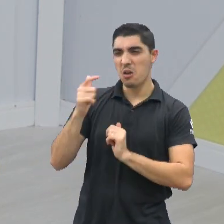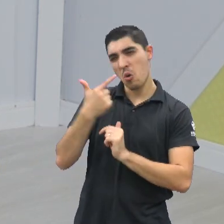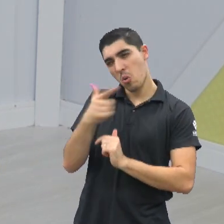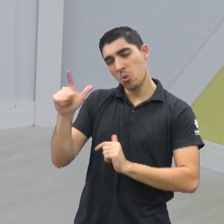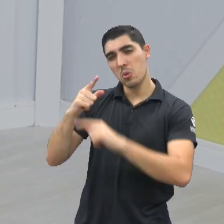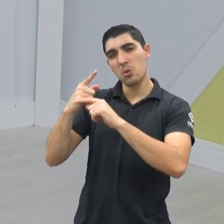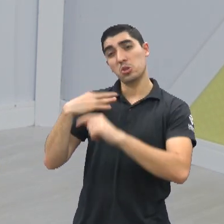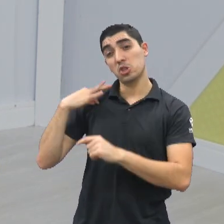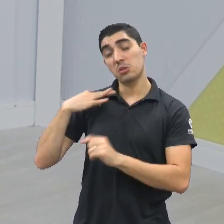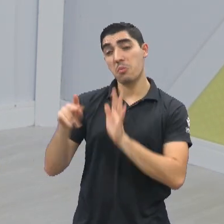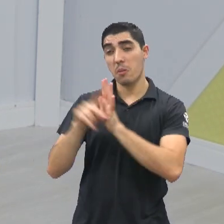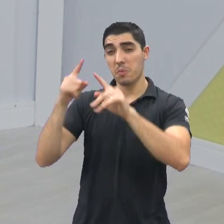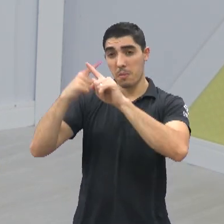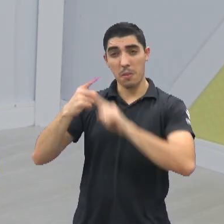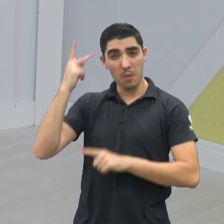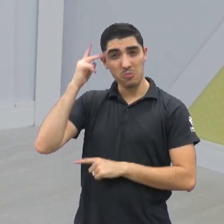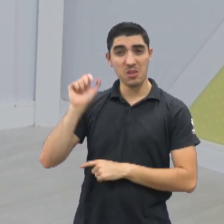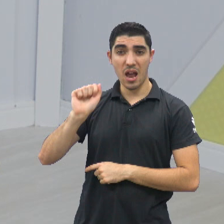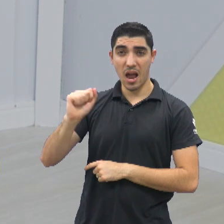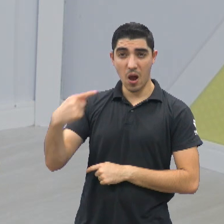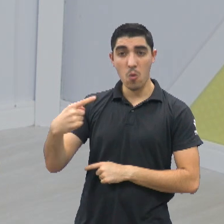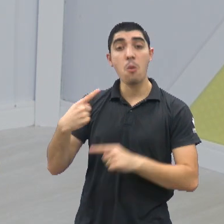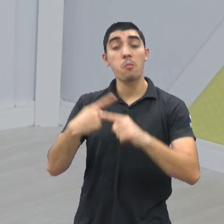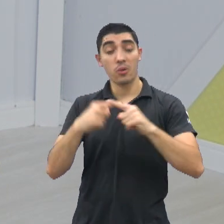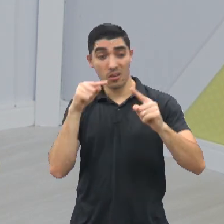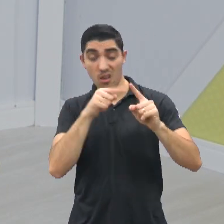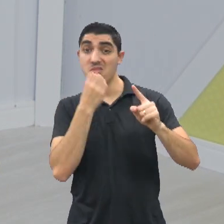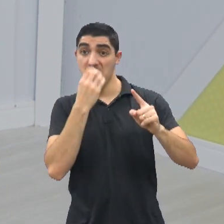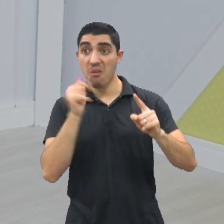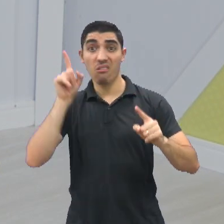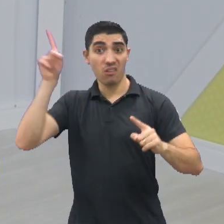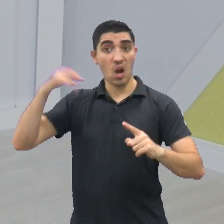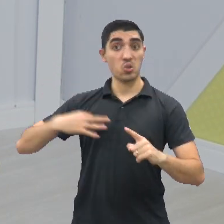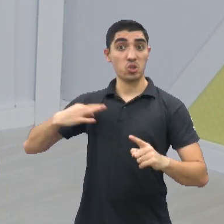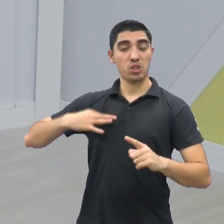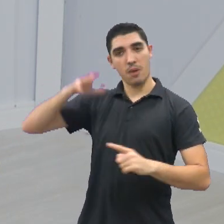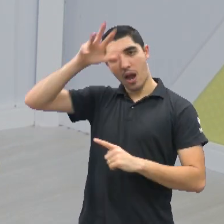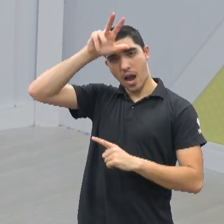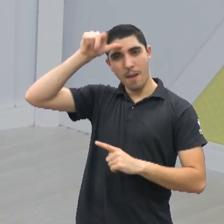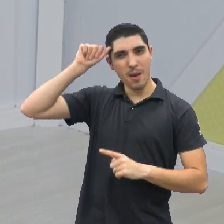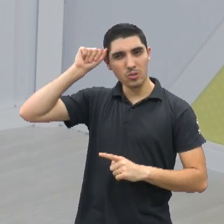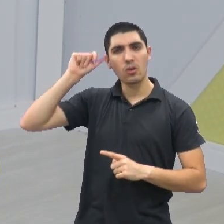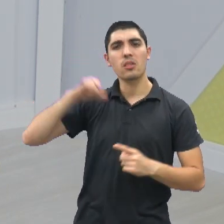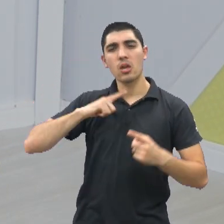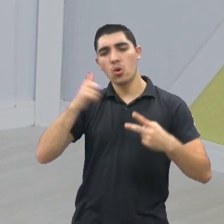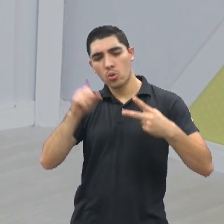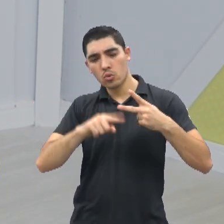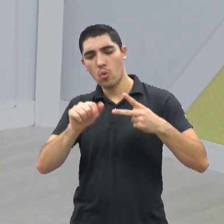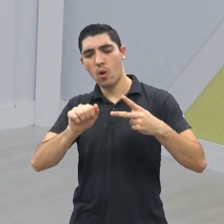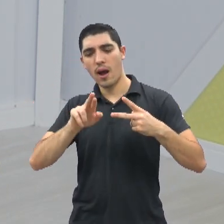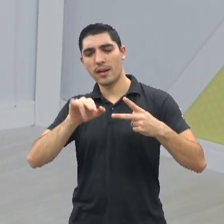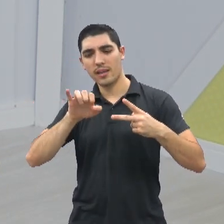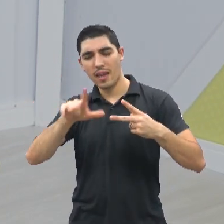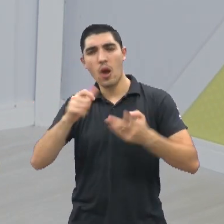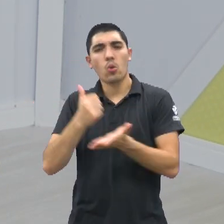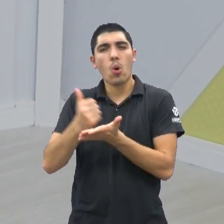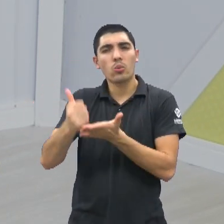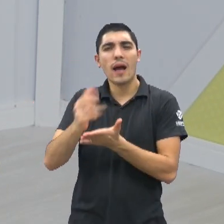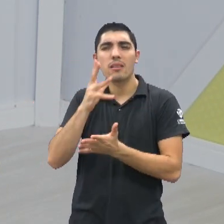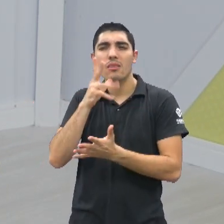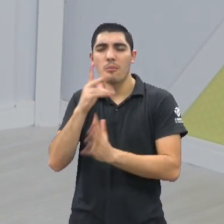próxima temporada porque tá jogando demais lá no Amazonas o restante daqueles que tem contrato mais longo que é o caso do Ariel é o caso